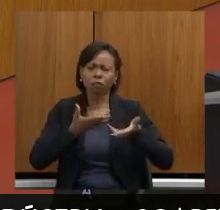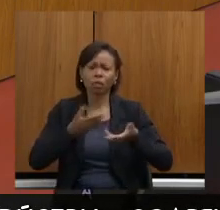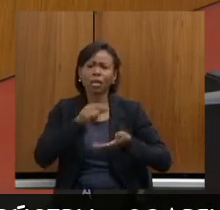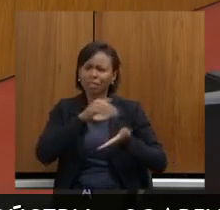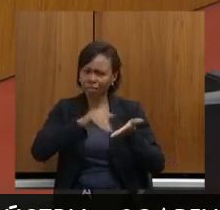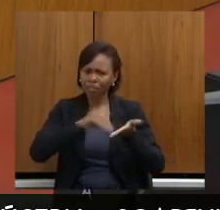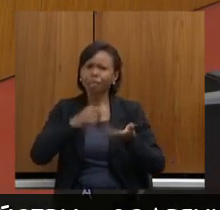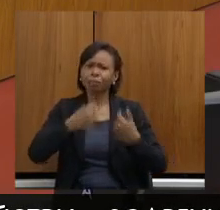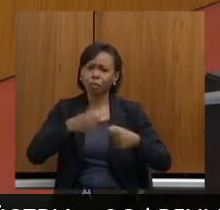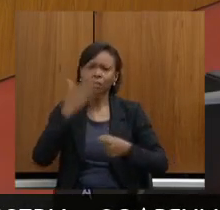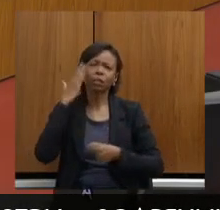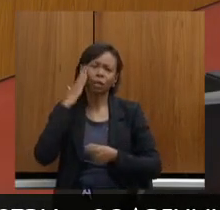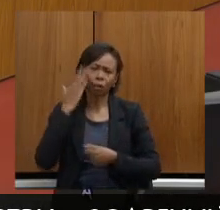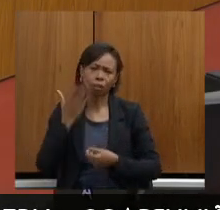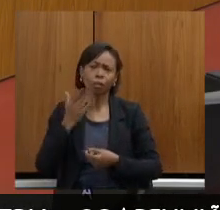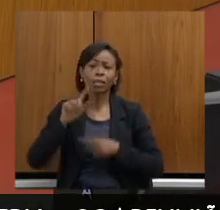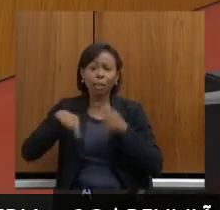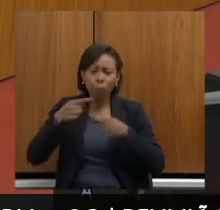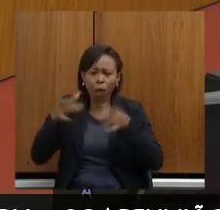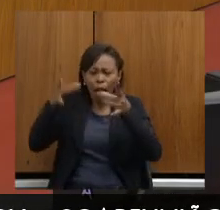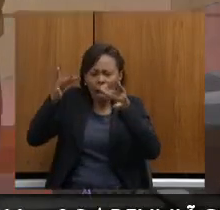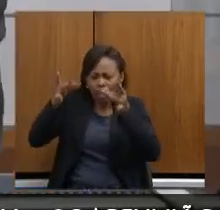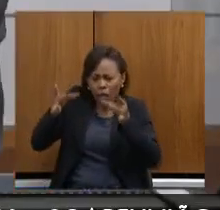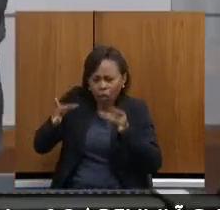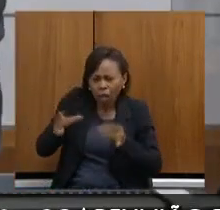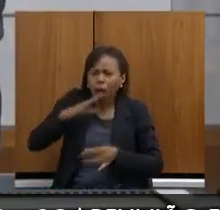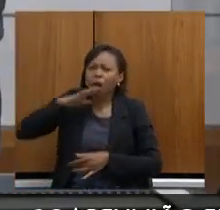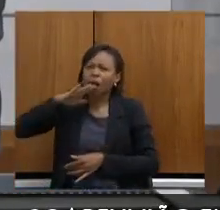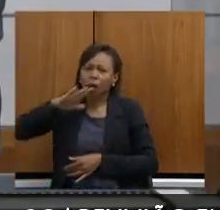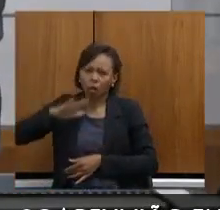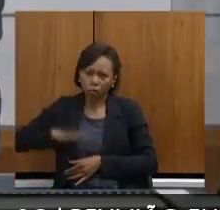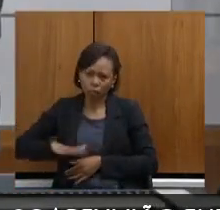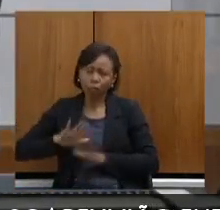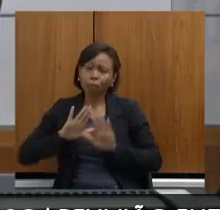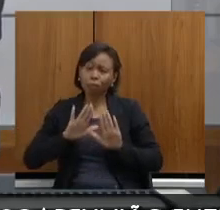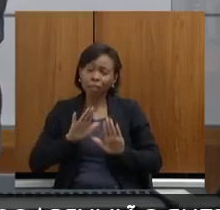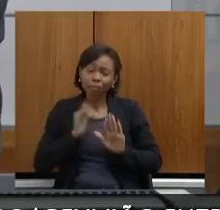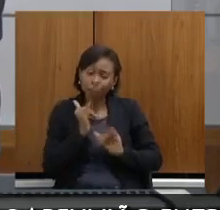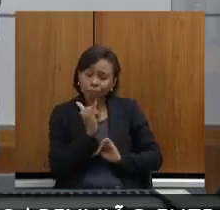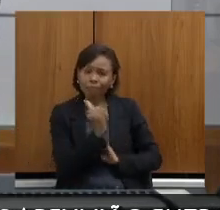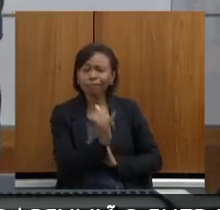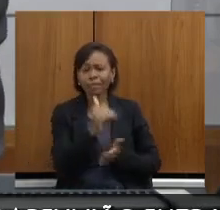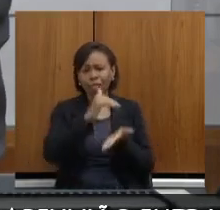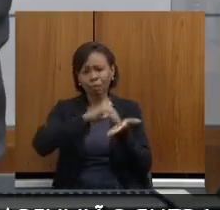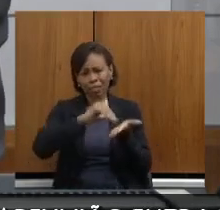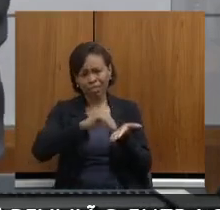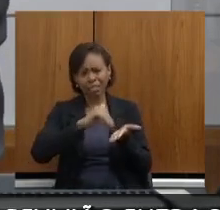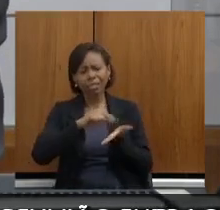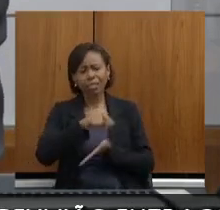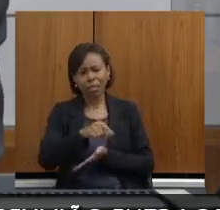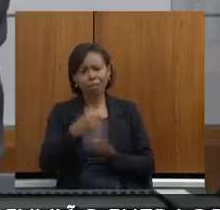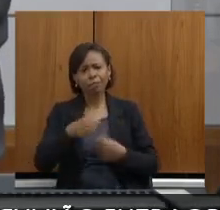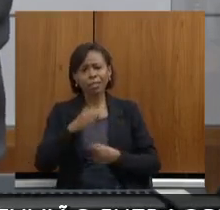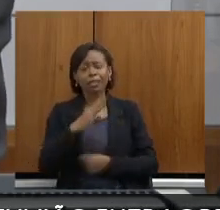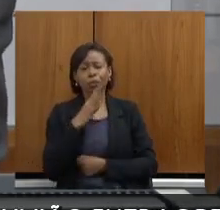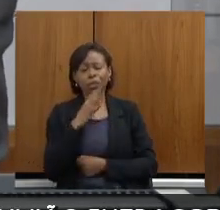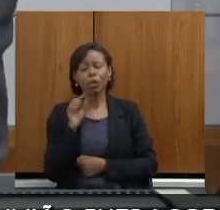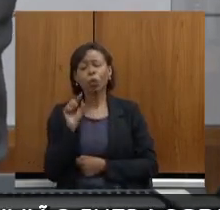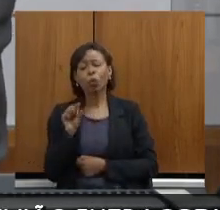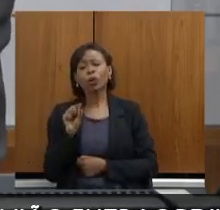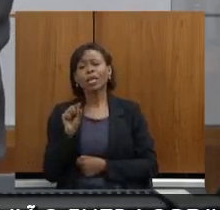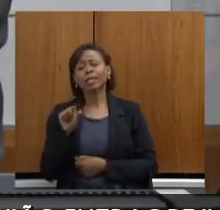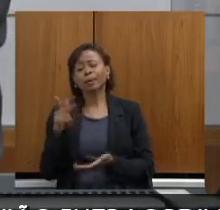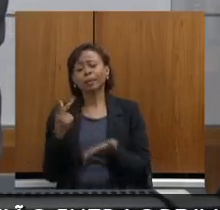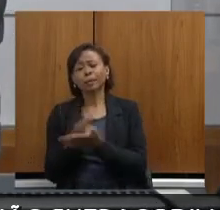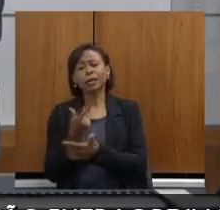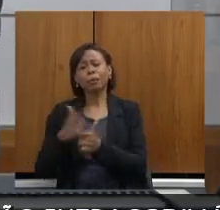eu vou tratar isso com mais detalhes hoje à tarde ali mas só para senhora saber o que que tá acontecendo nesse local tô